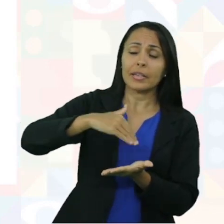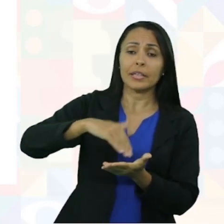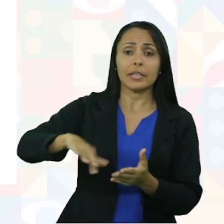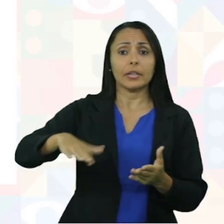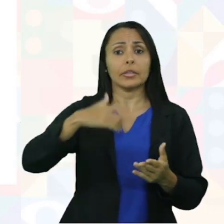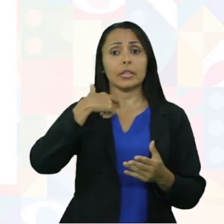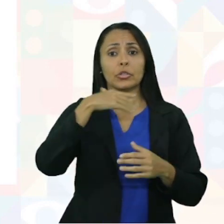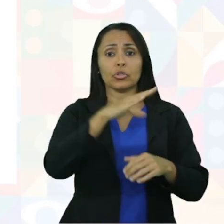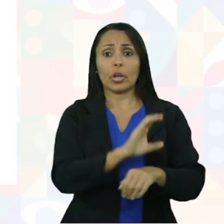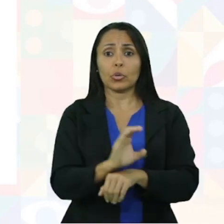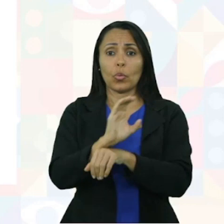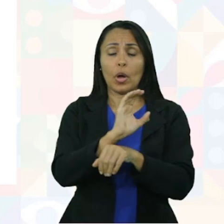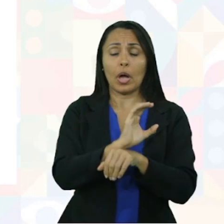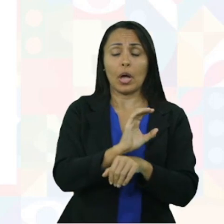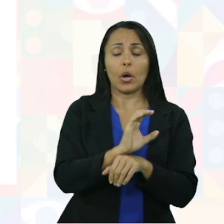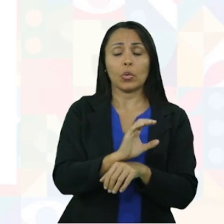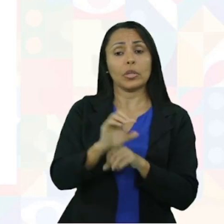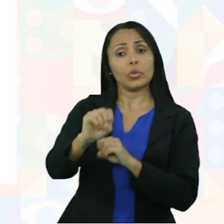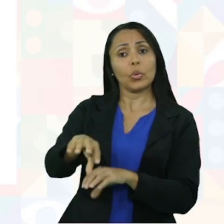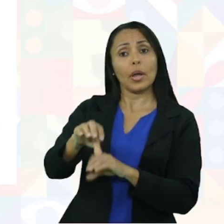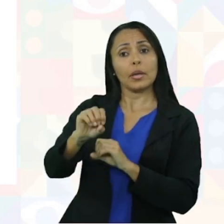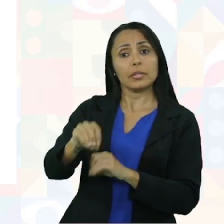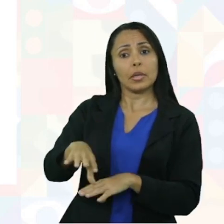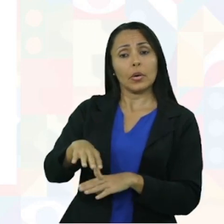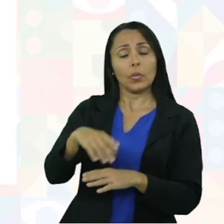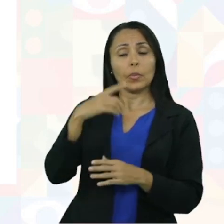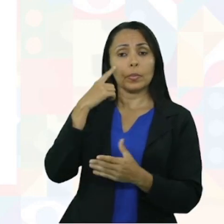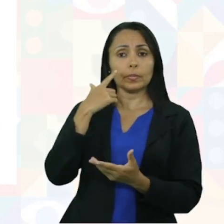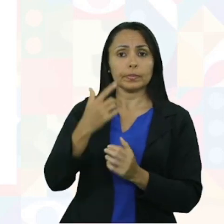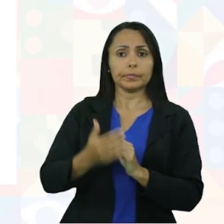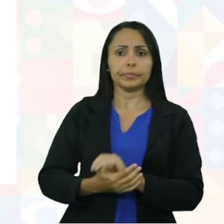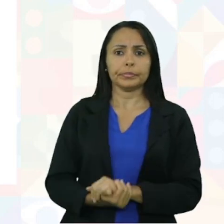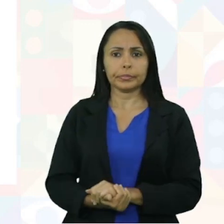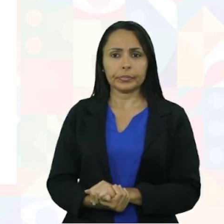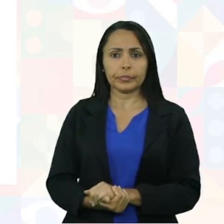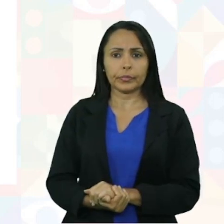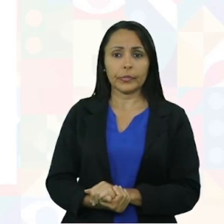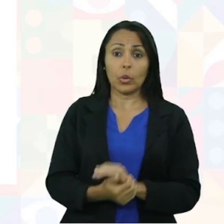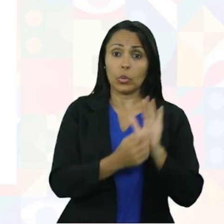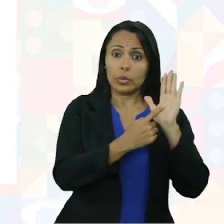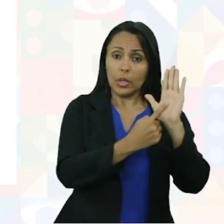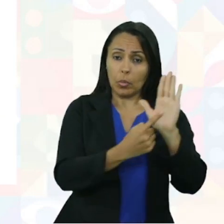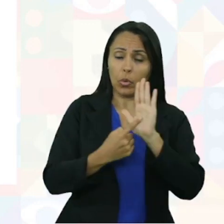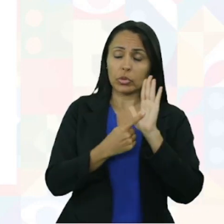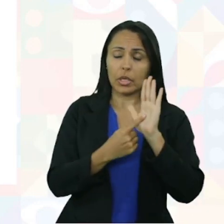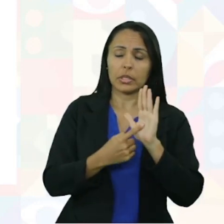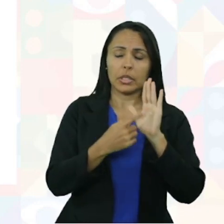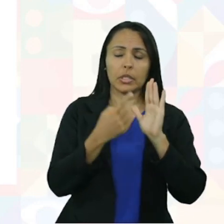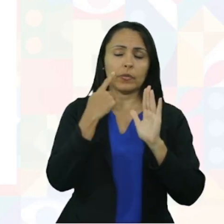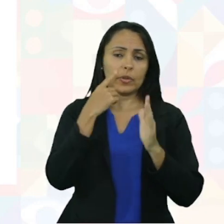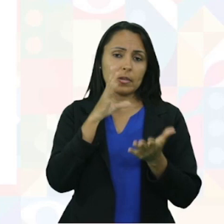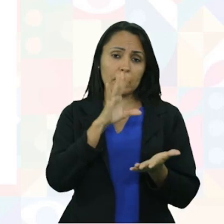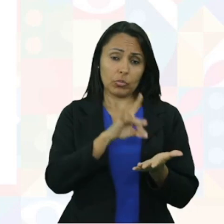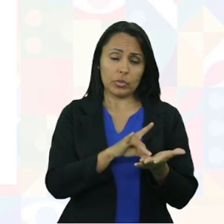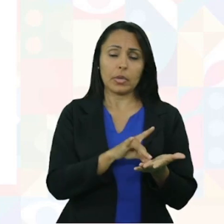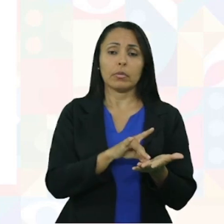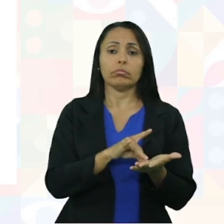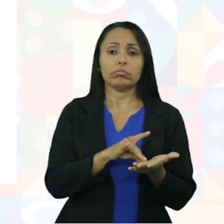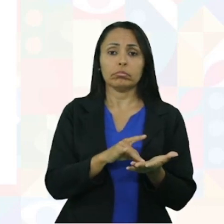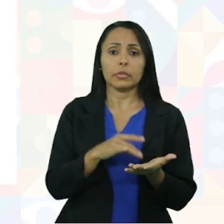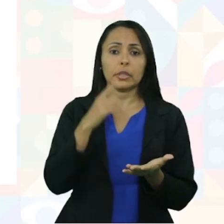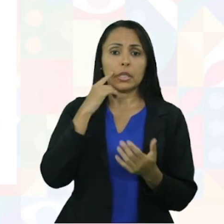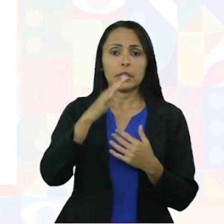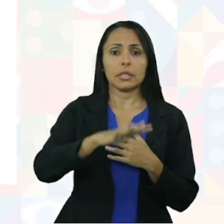estaduais de educação para a prestação de contas são do demonstrativo de execução